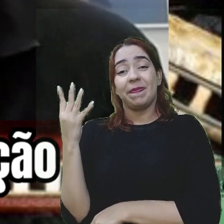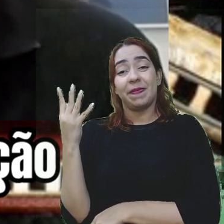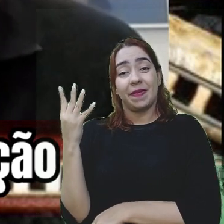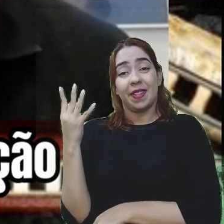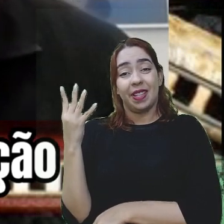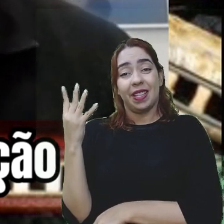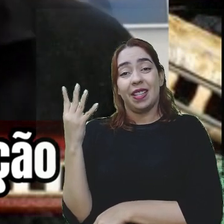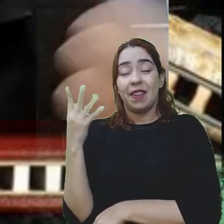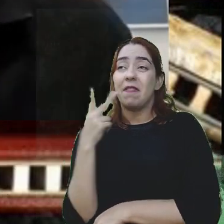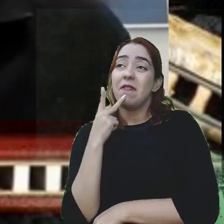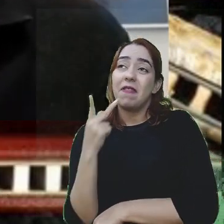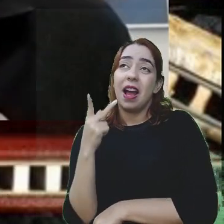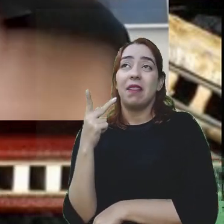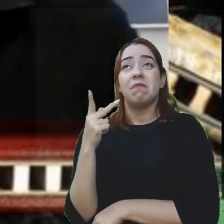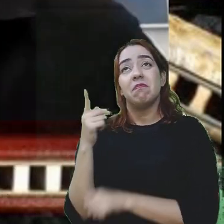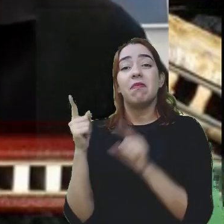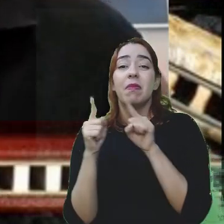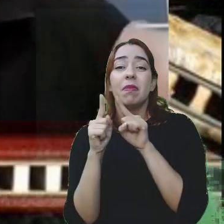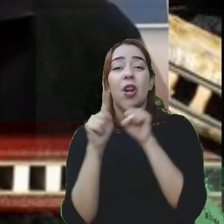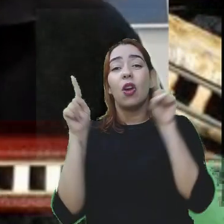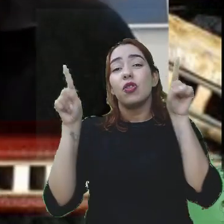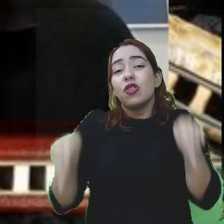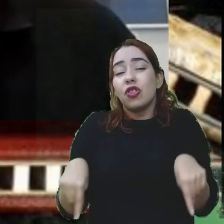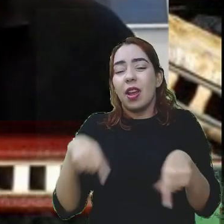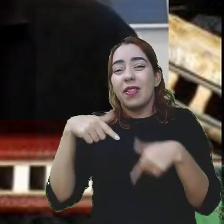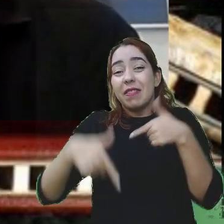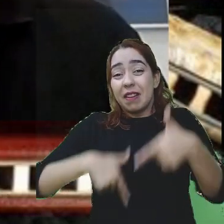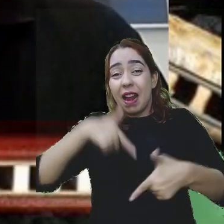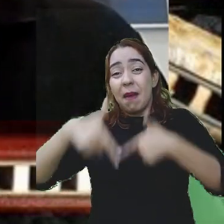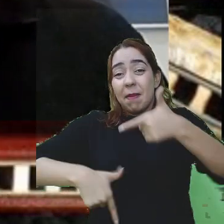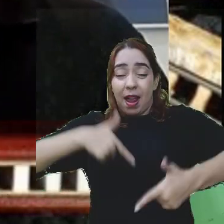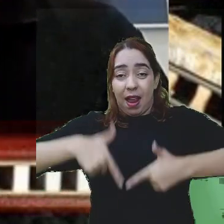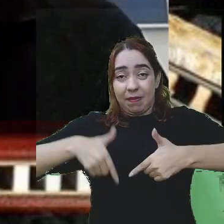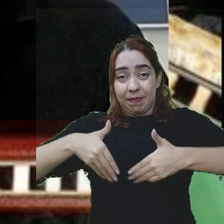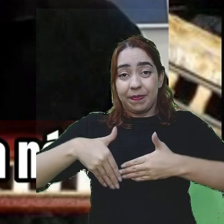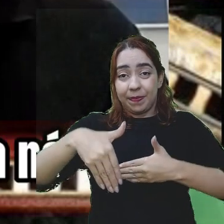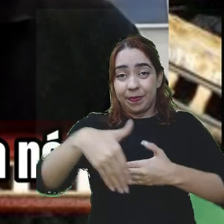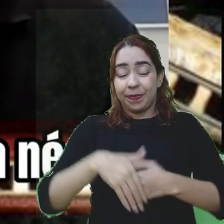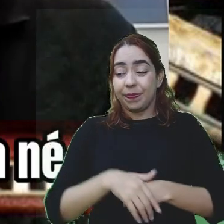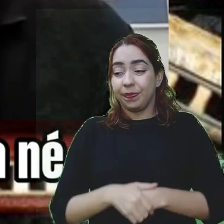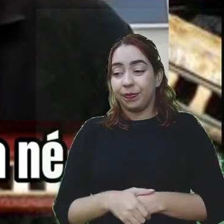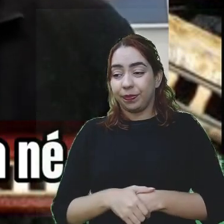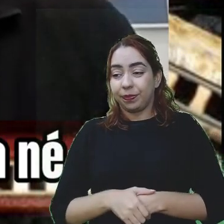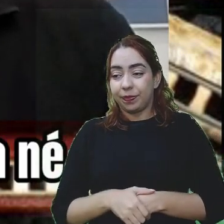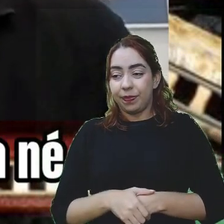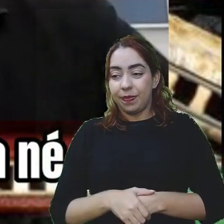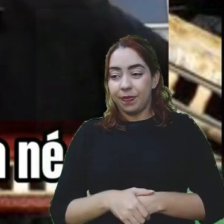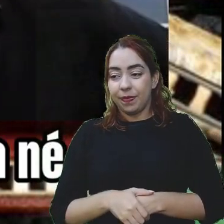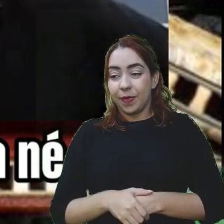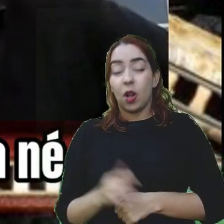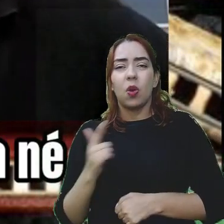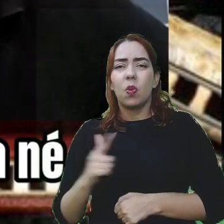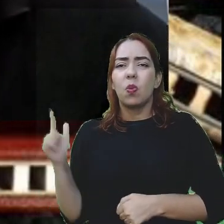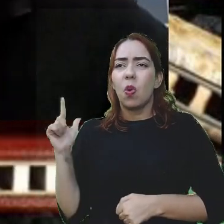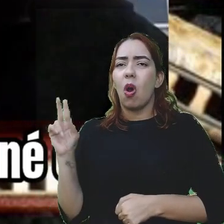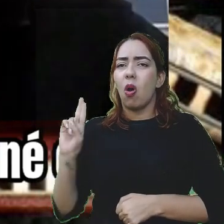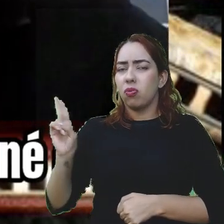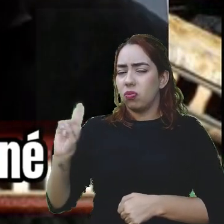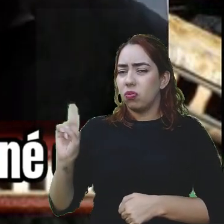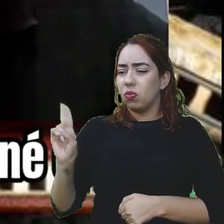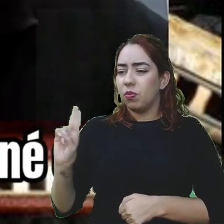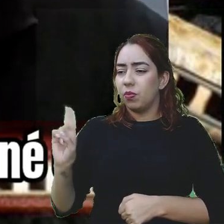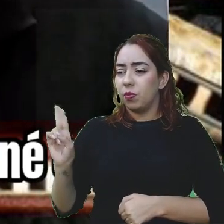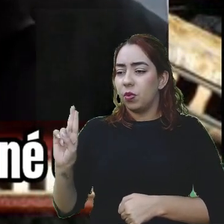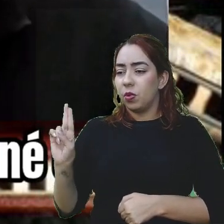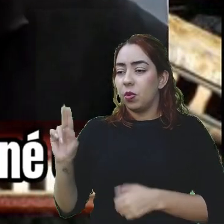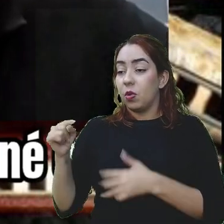assim, com alguma projeção, trabalhando, mais atuante. Aí você tinha o Omar Zá, você tinha o próprio Ronald de Curitiba, né? Que já